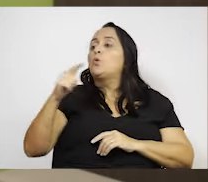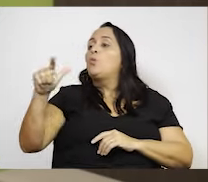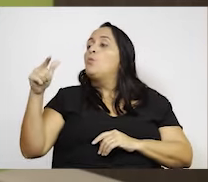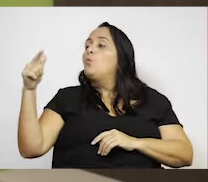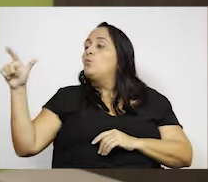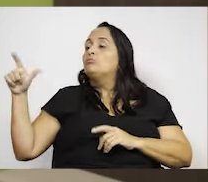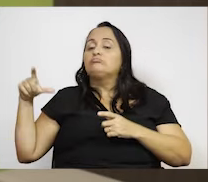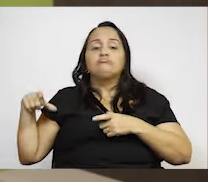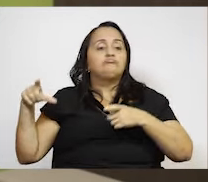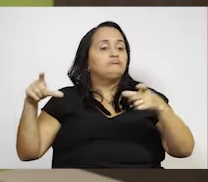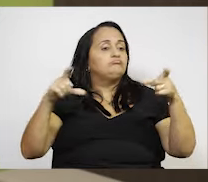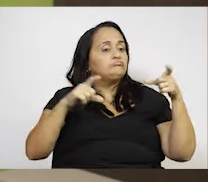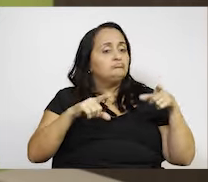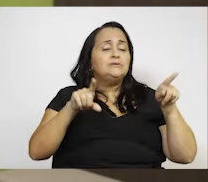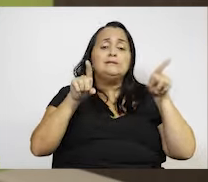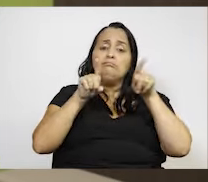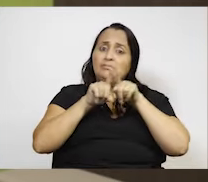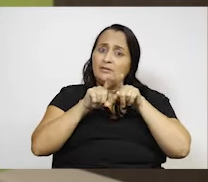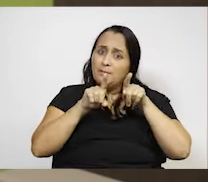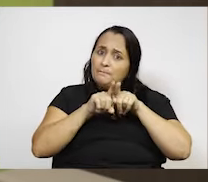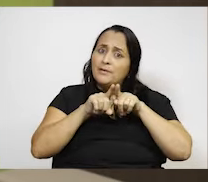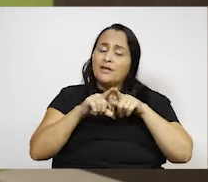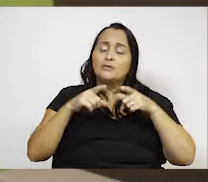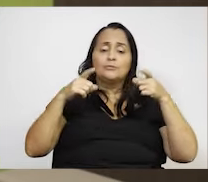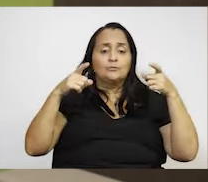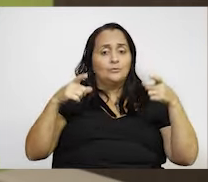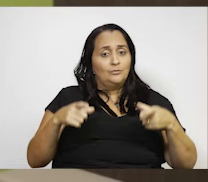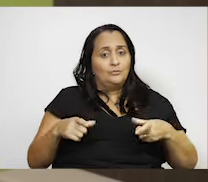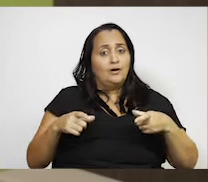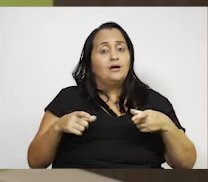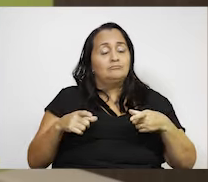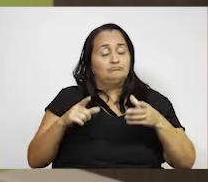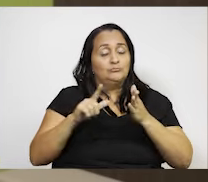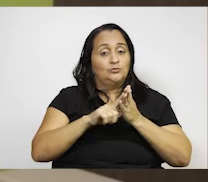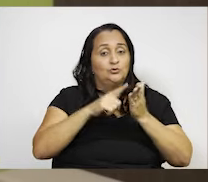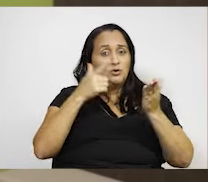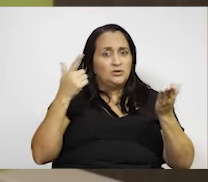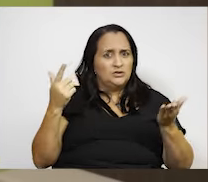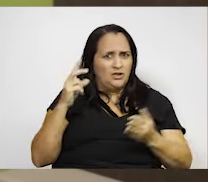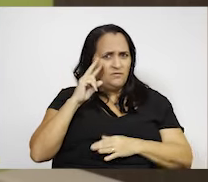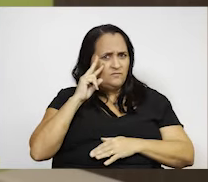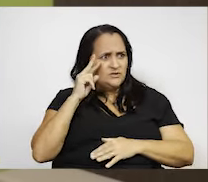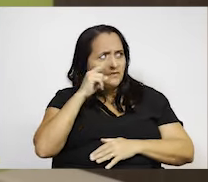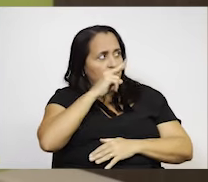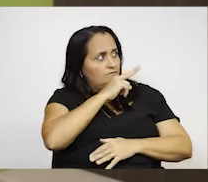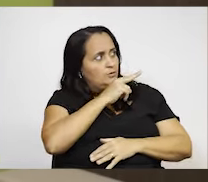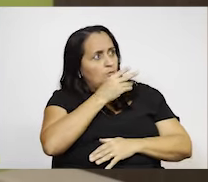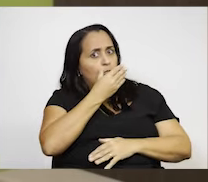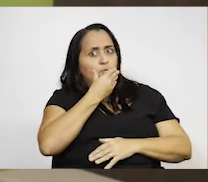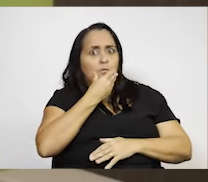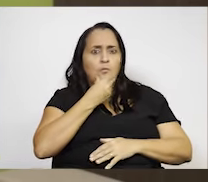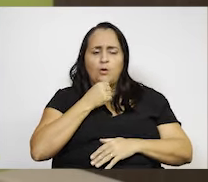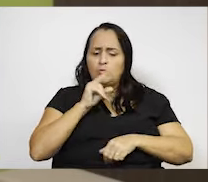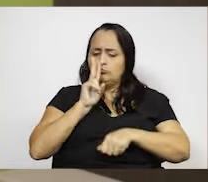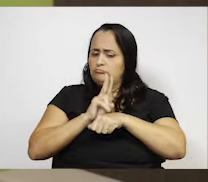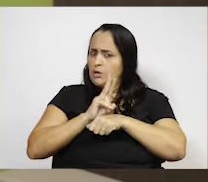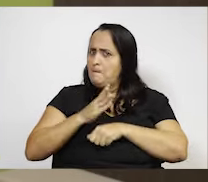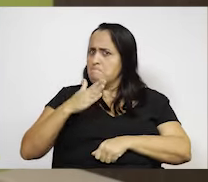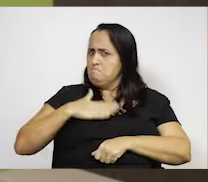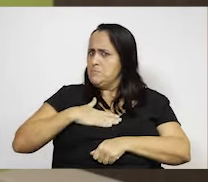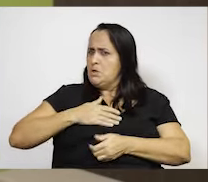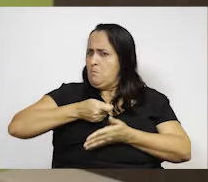e também na redação de um jornal. Você viu como o nosso repórter defendeu com unhas e dentes a reportagem